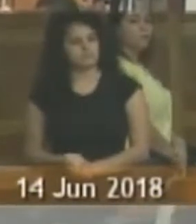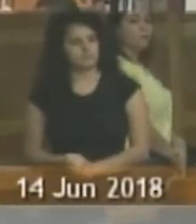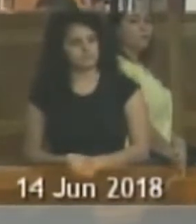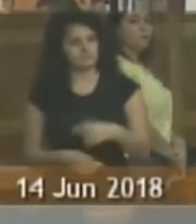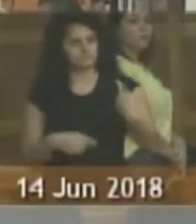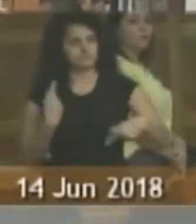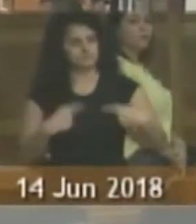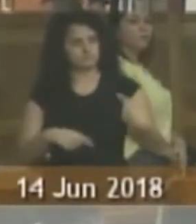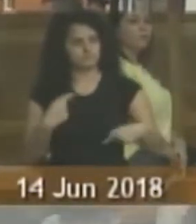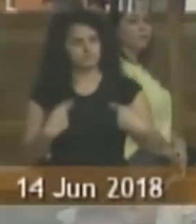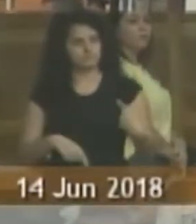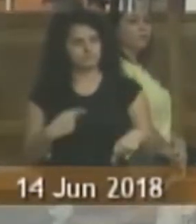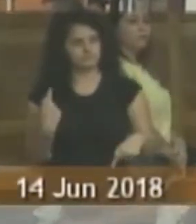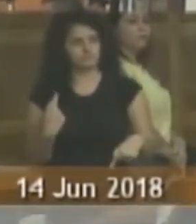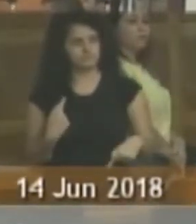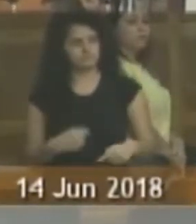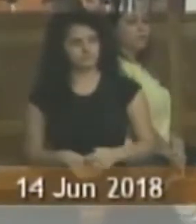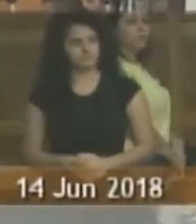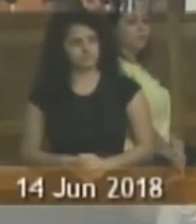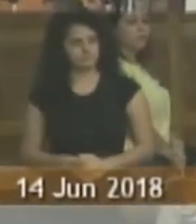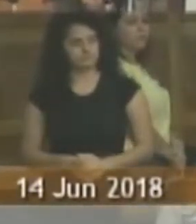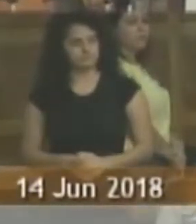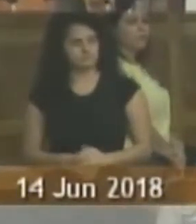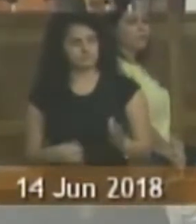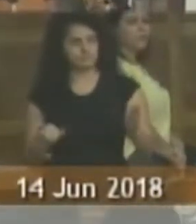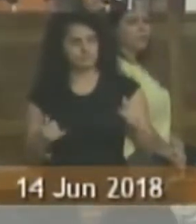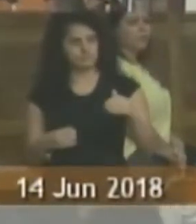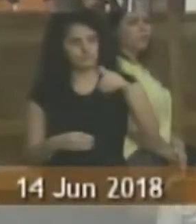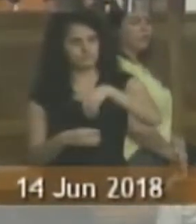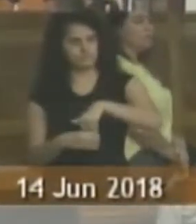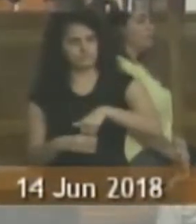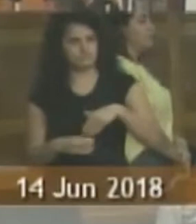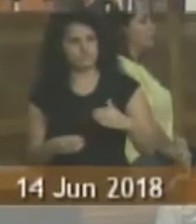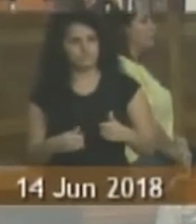Em discussão, não havendo oradores, votação aberta.